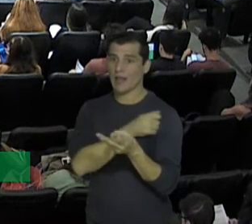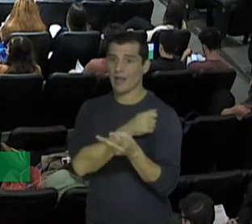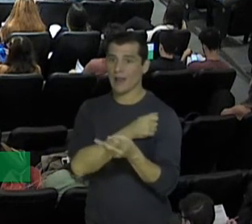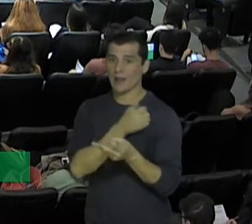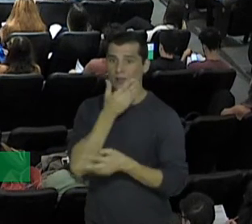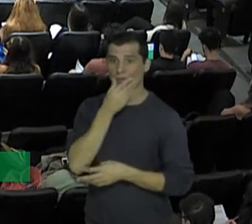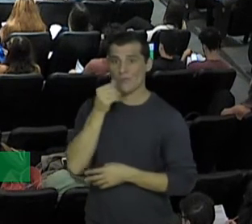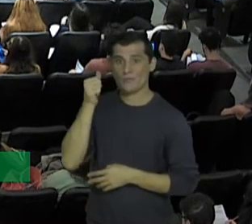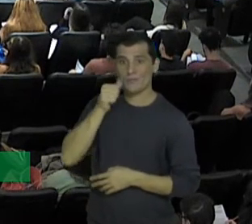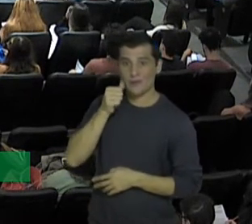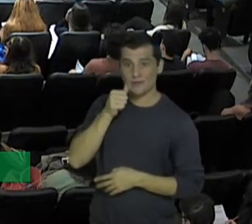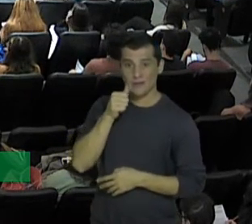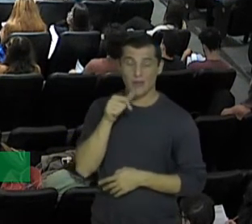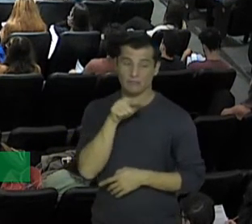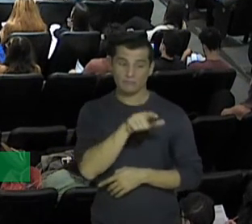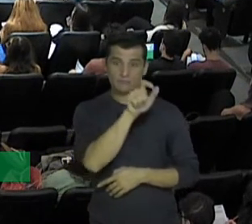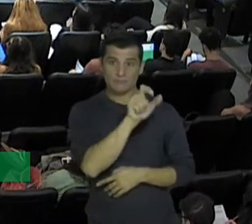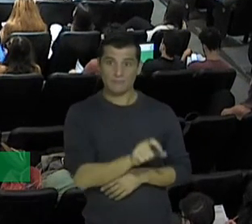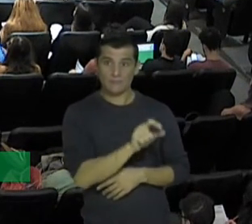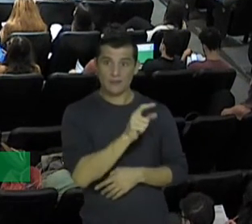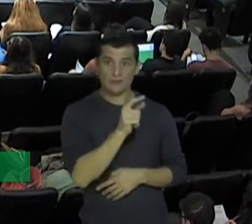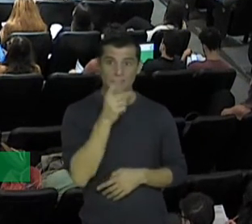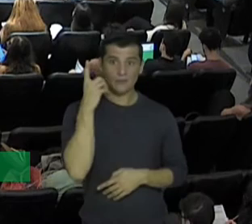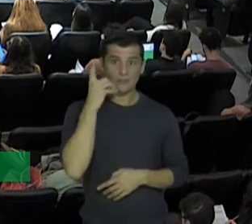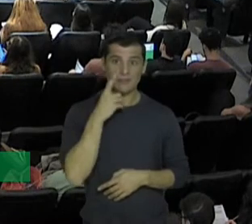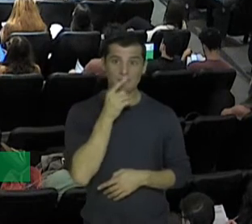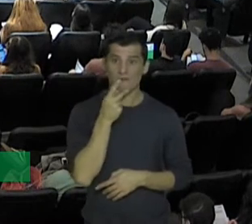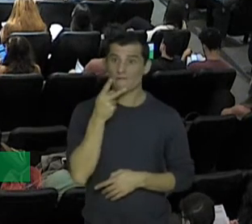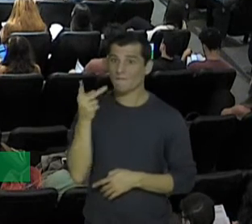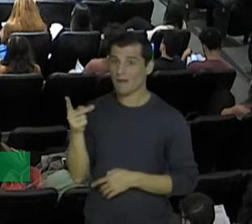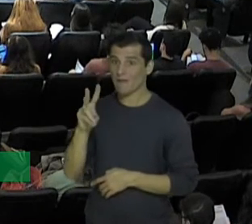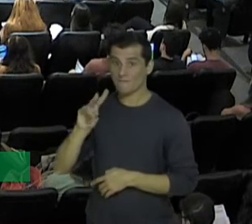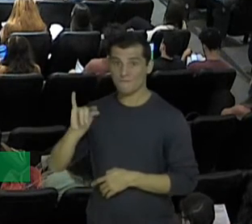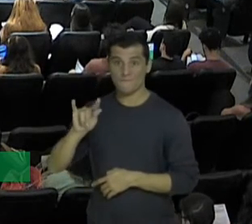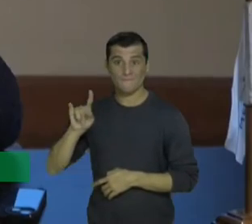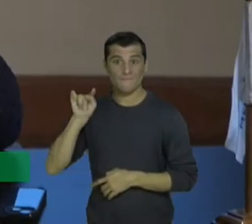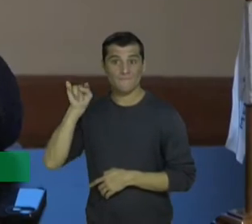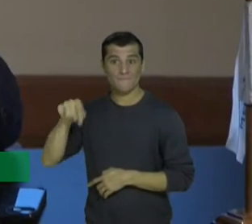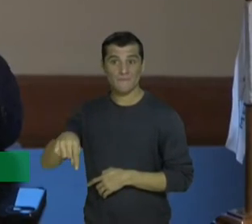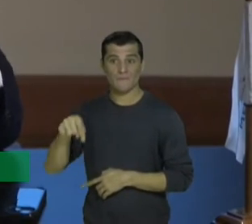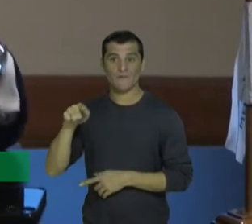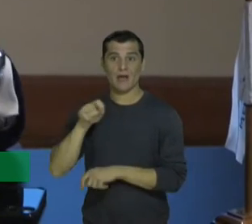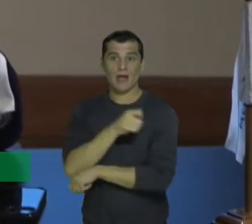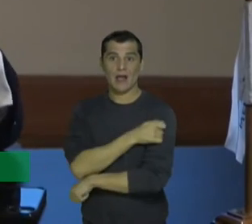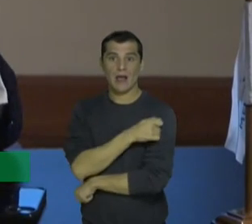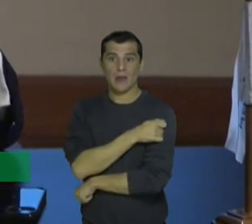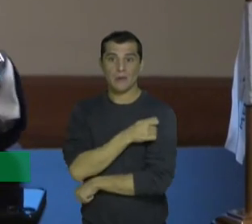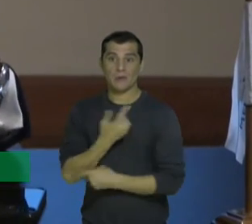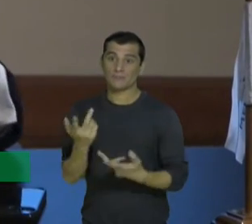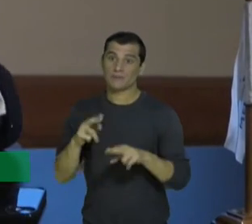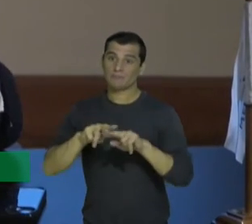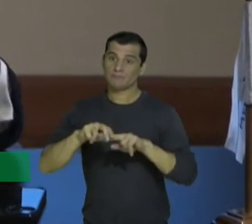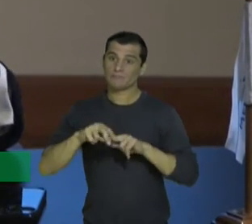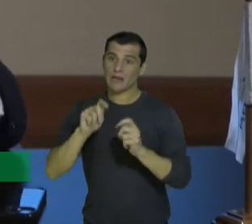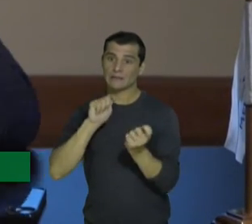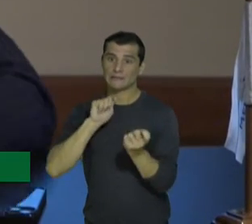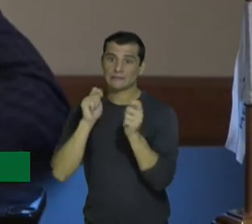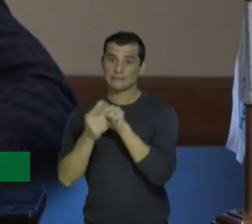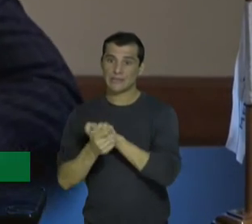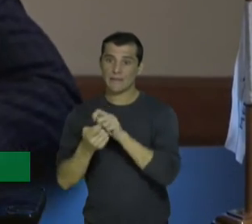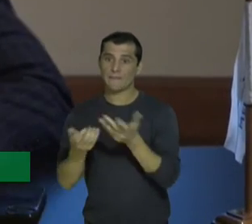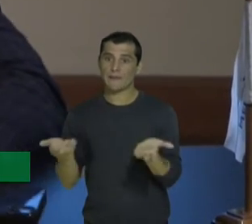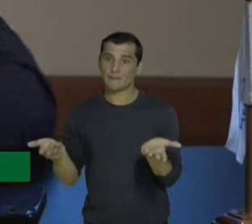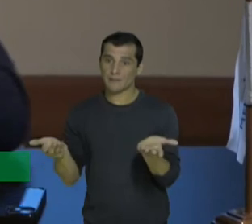alunos aqui então eu tento muito adaptar um pouco o discurso para para que ela entenda para que seja